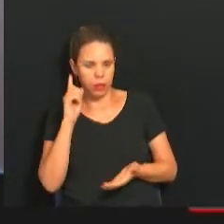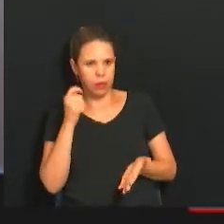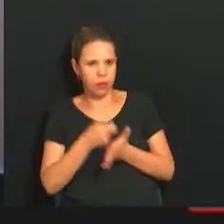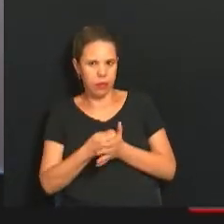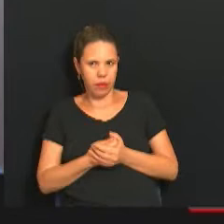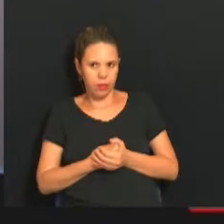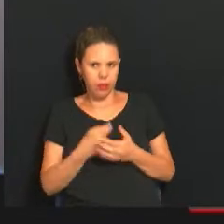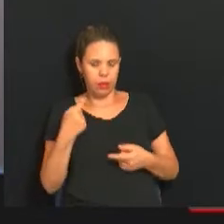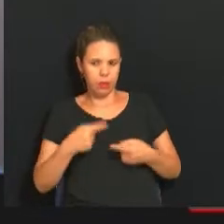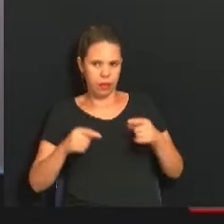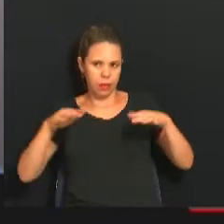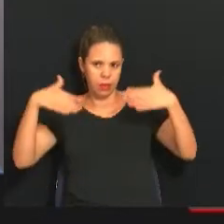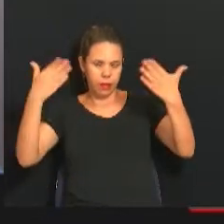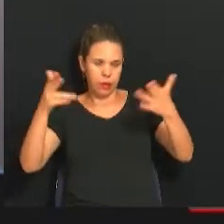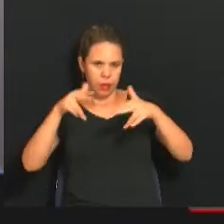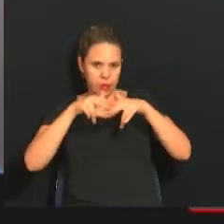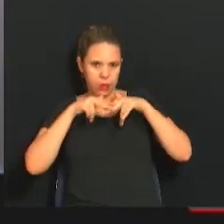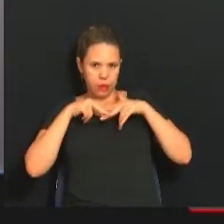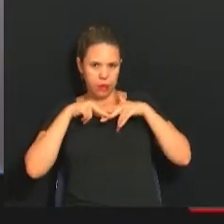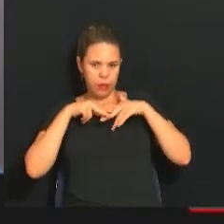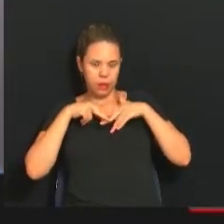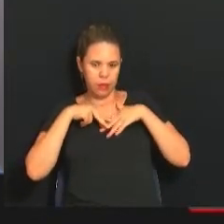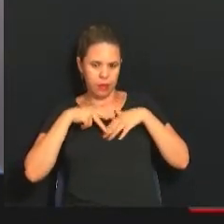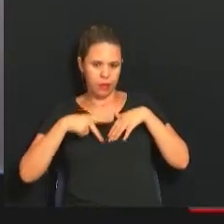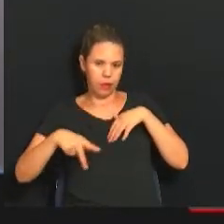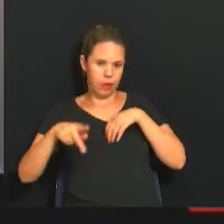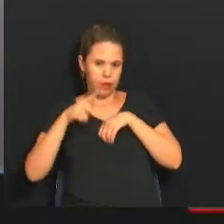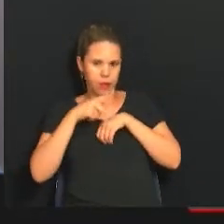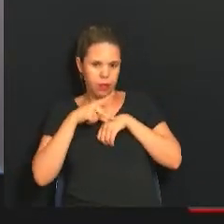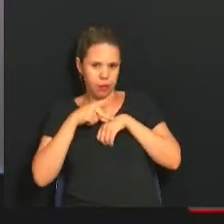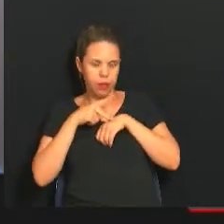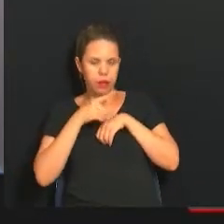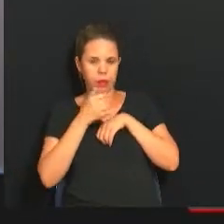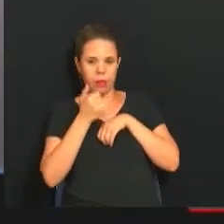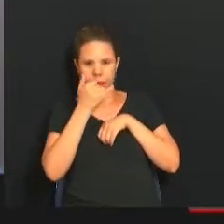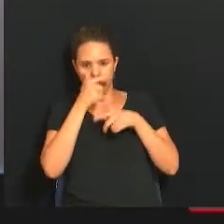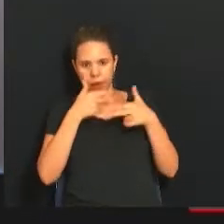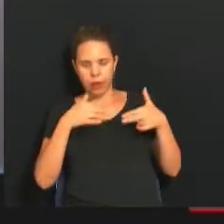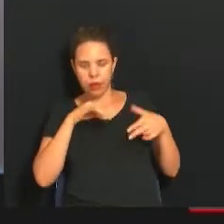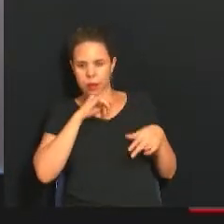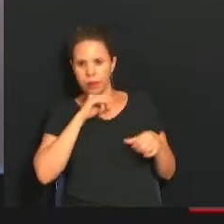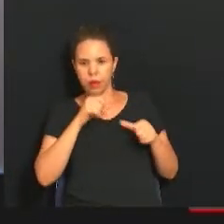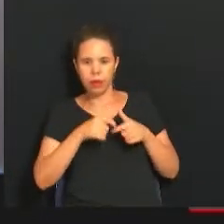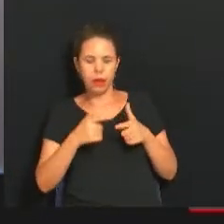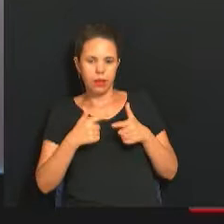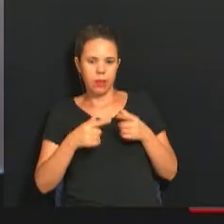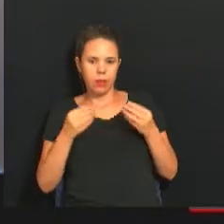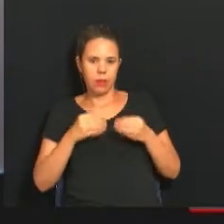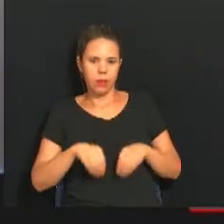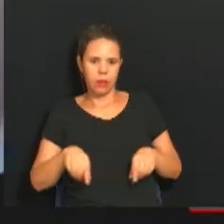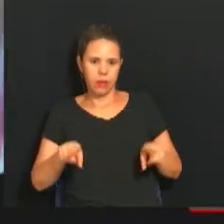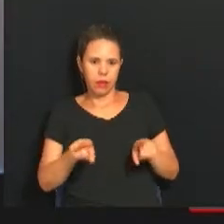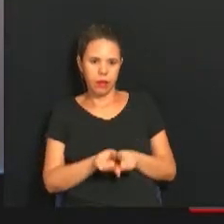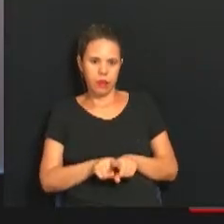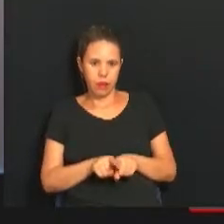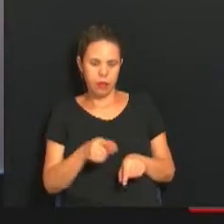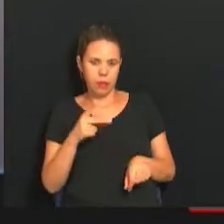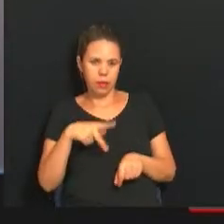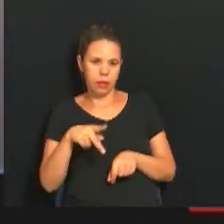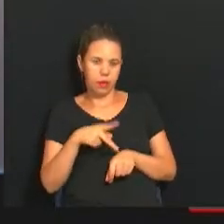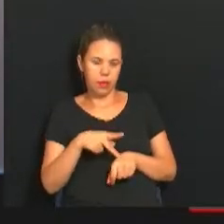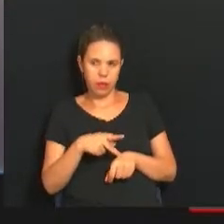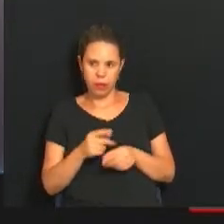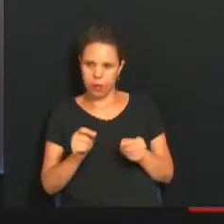política externa por parte dos países, elas são drásticas e elas trazem consequências também para os países que